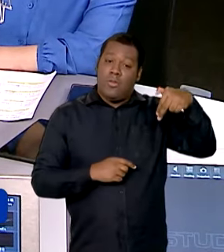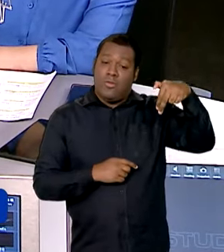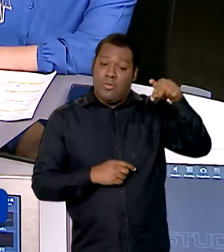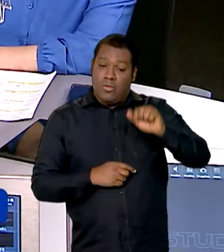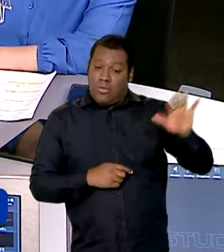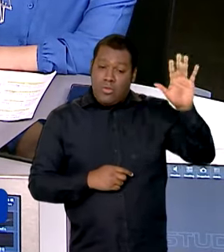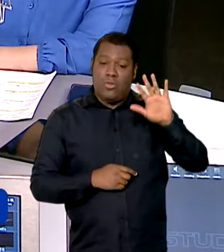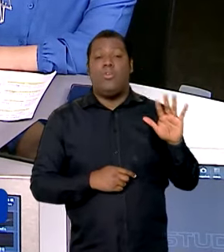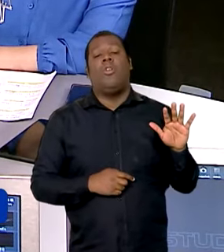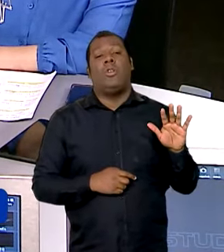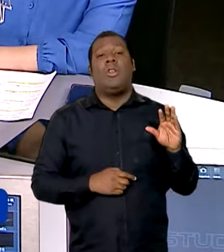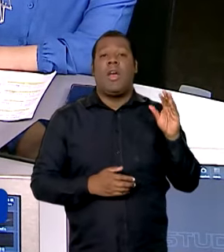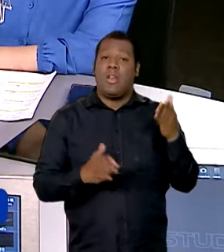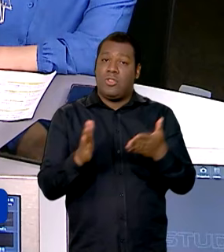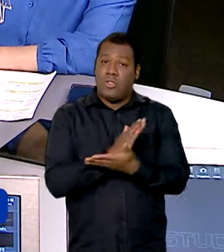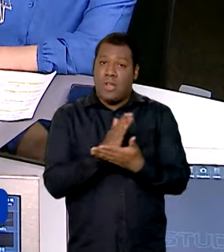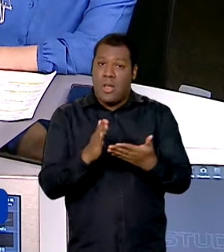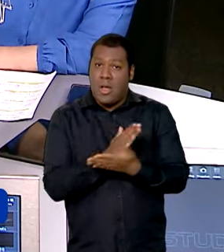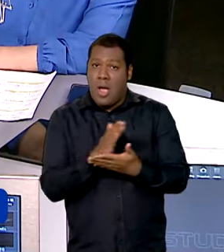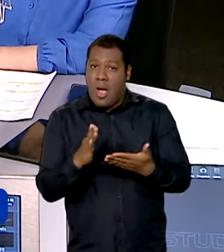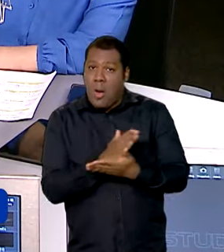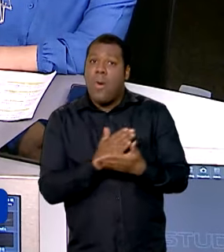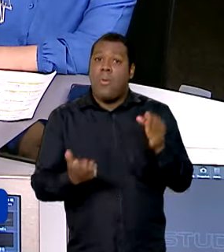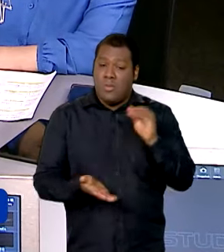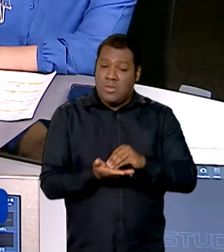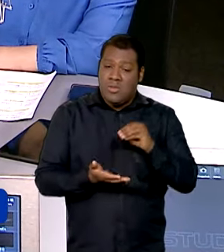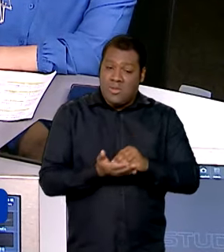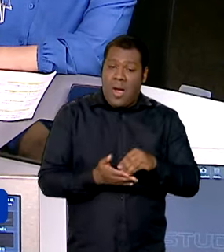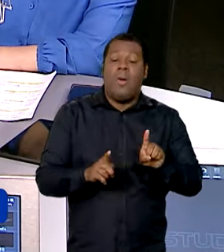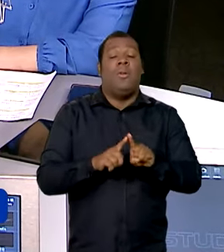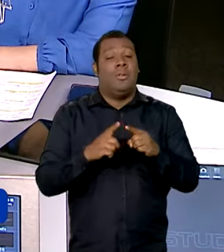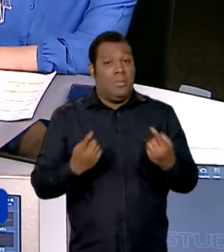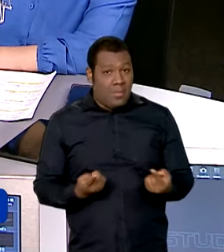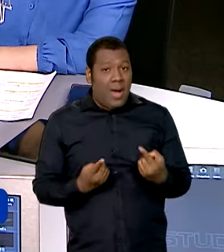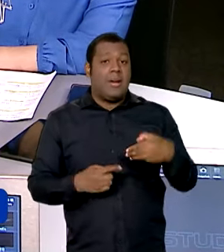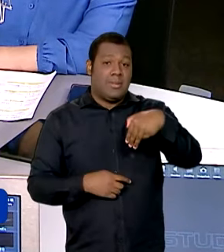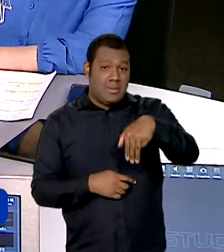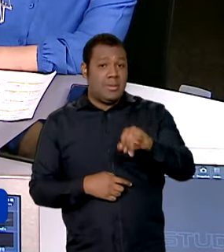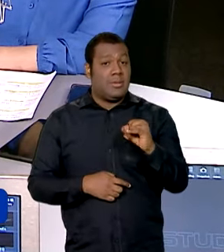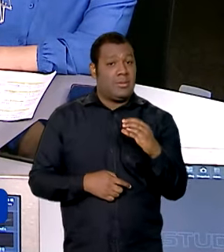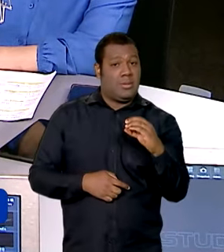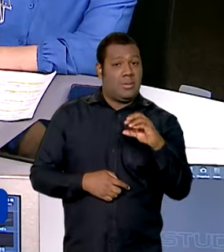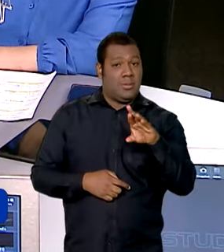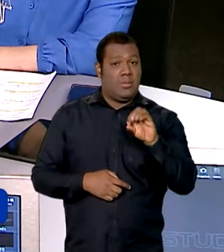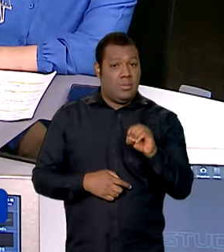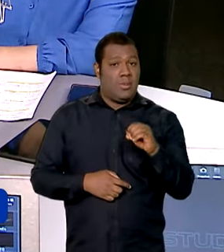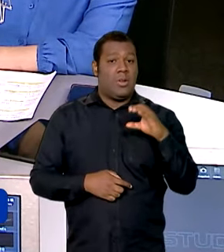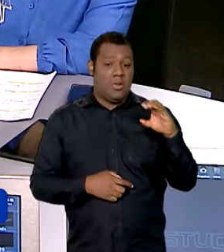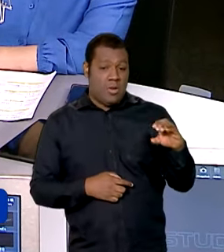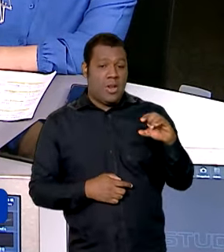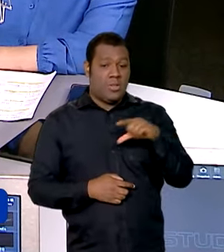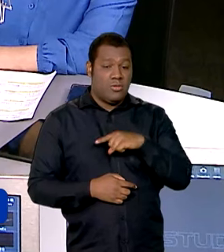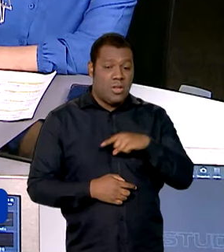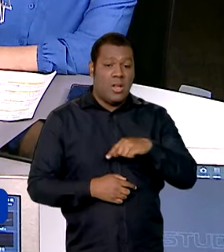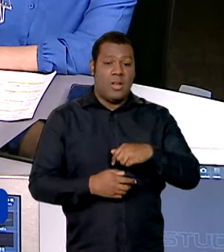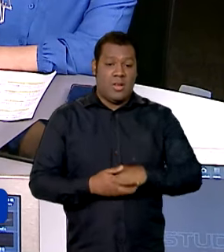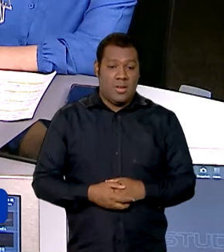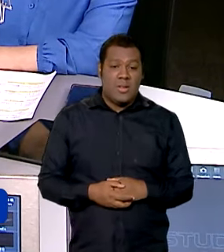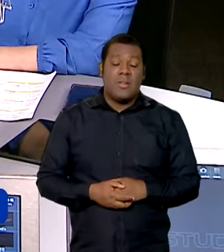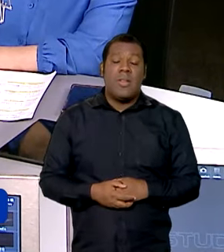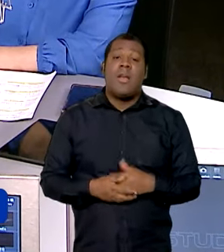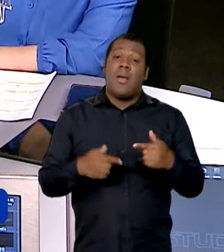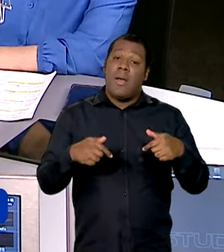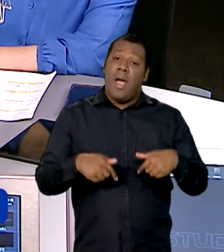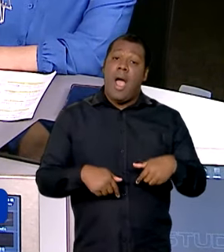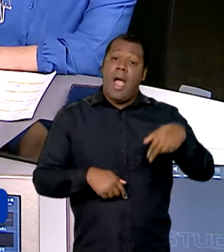seguido porque tem o microcrédito no Nordeste mas de toda forma você tem razão faz muito tempo que não se faz concurso público faz